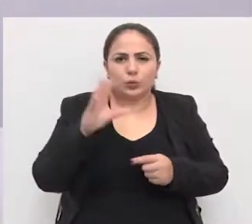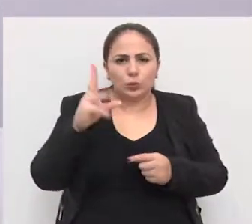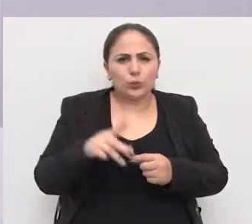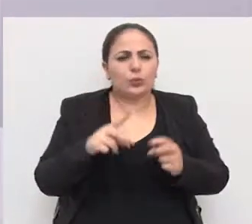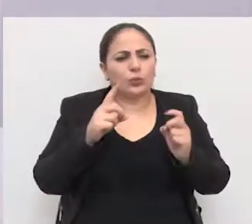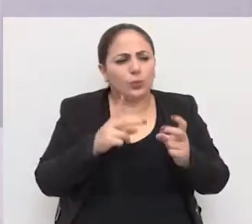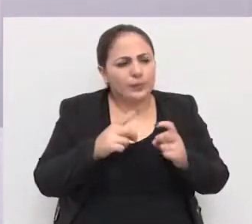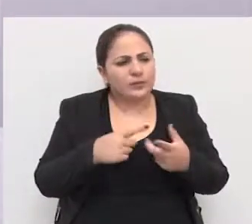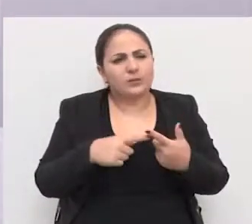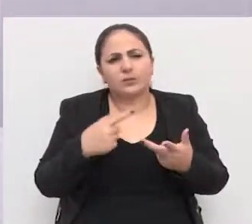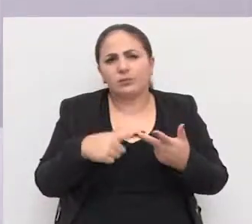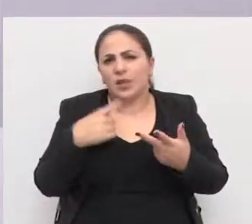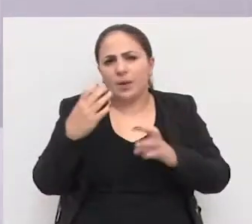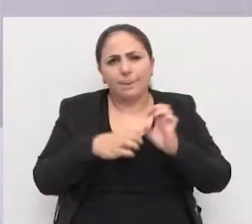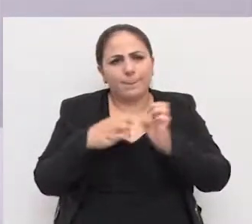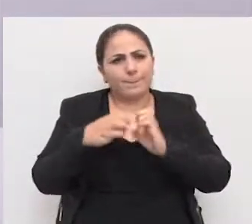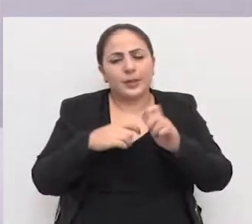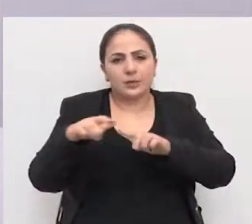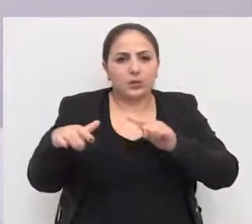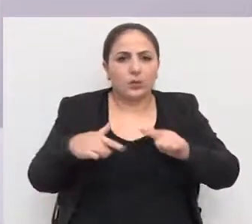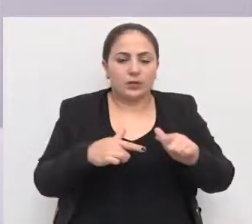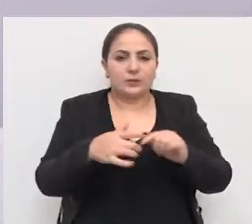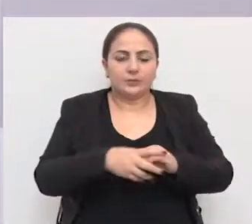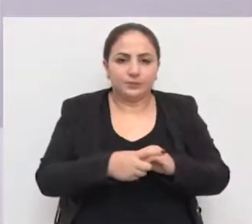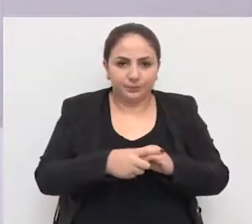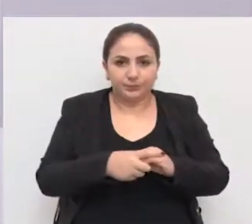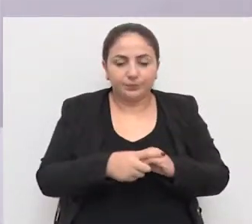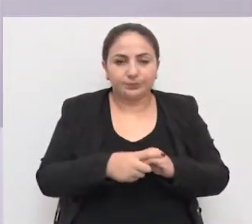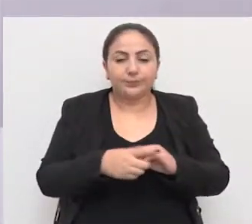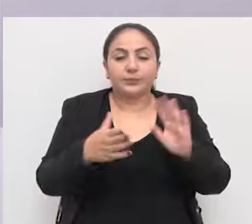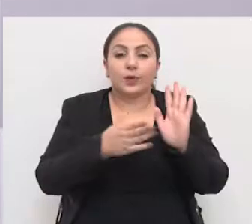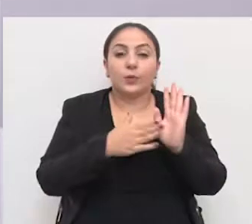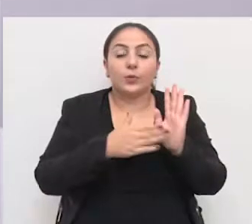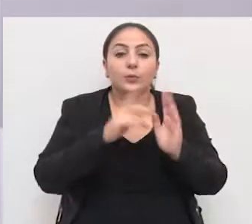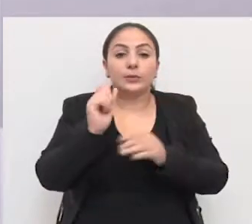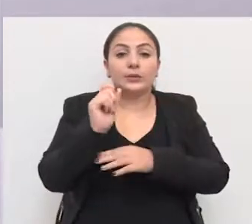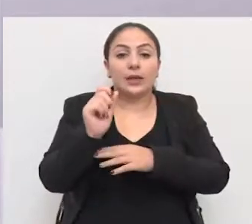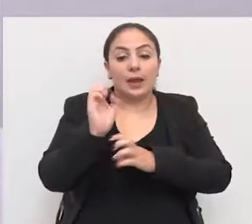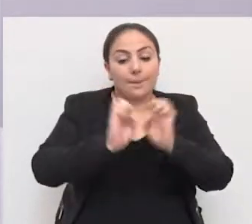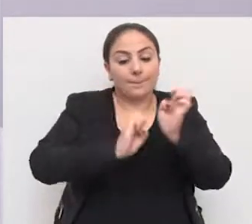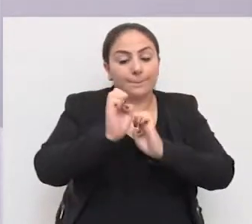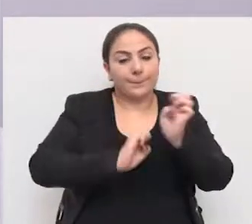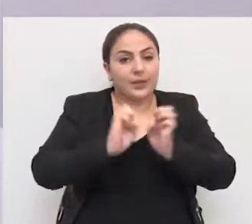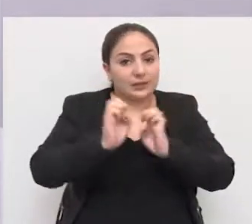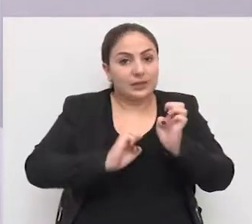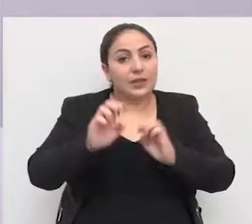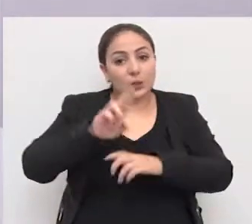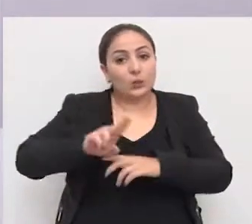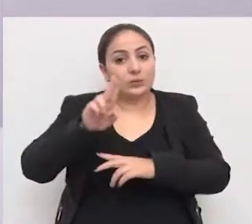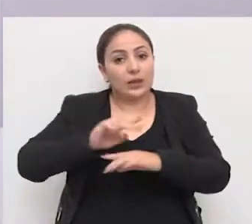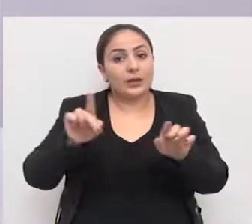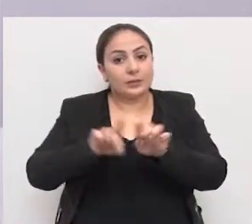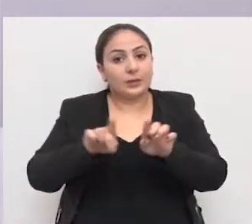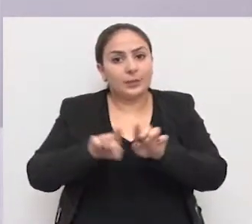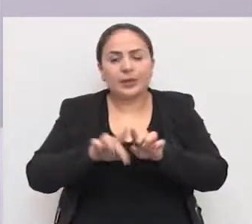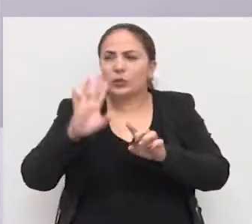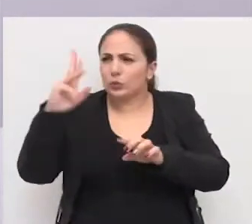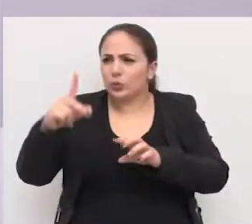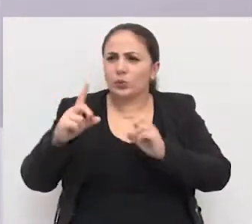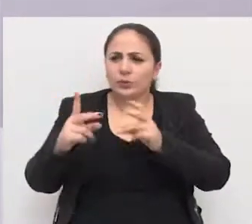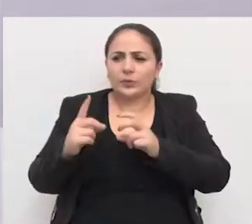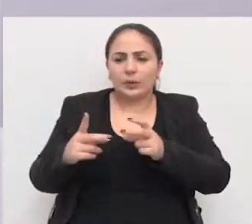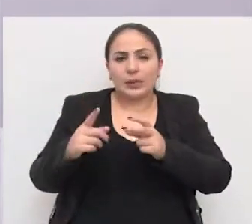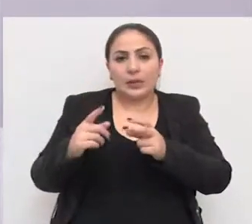pelos comerciantes, enfim, pelas empresas locais. A proposta é que as empresas que aderirem a isso,